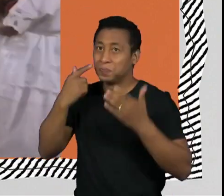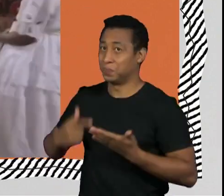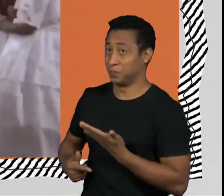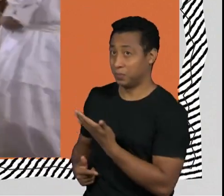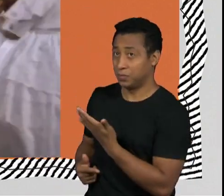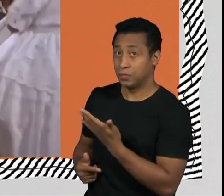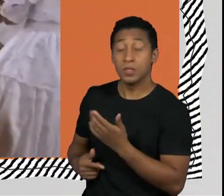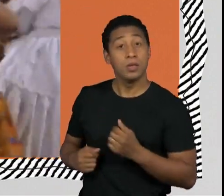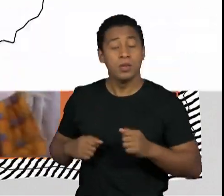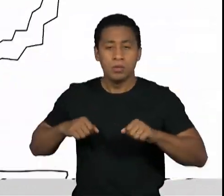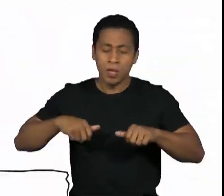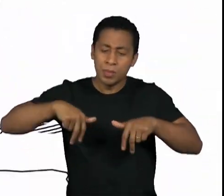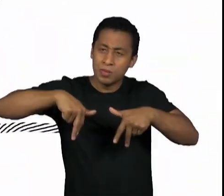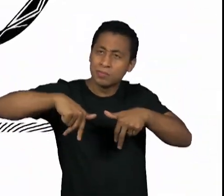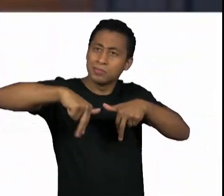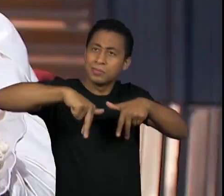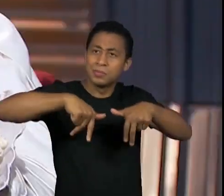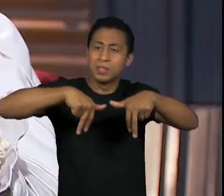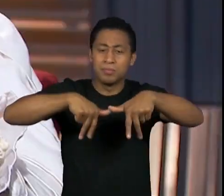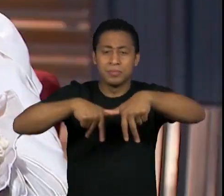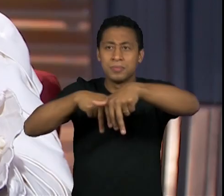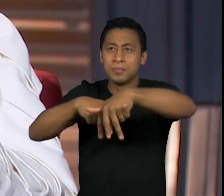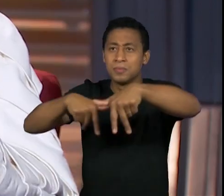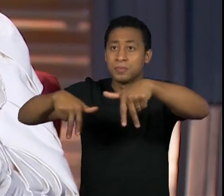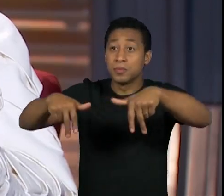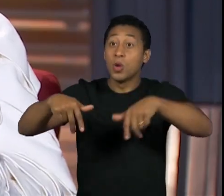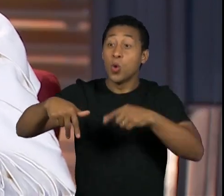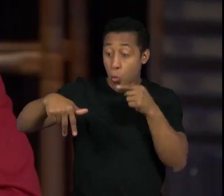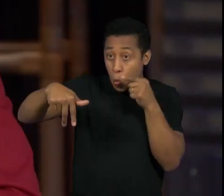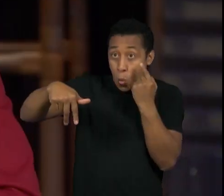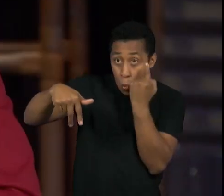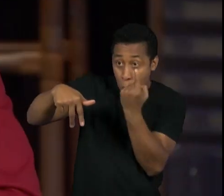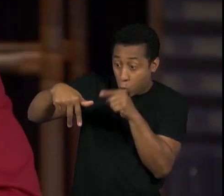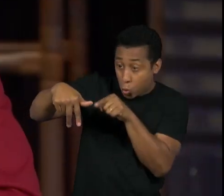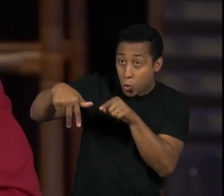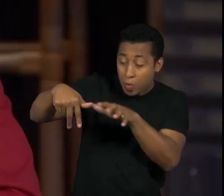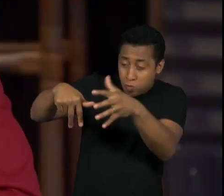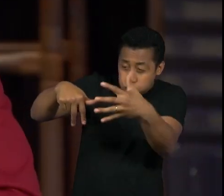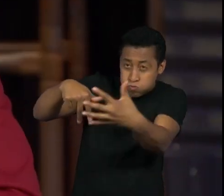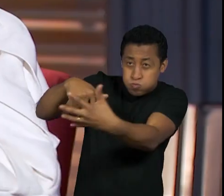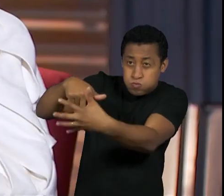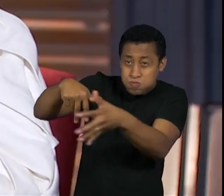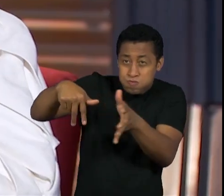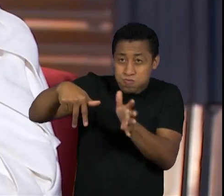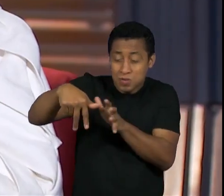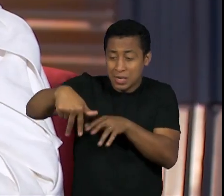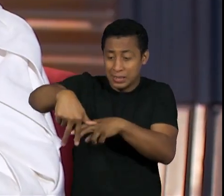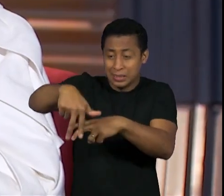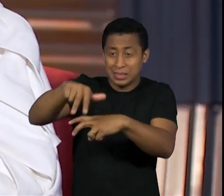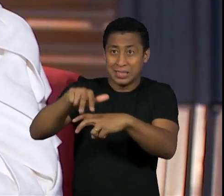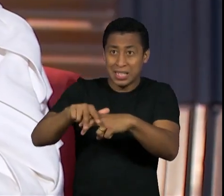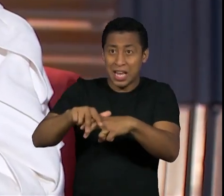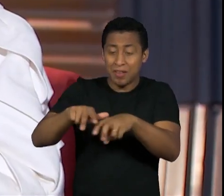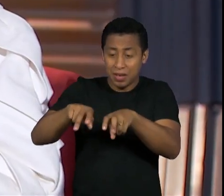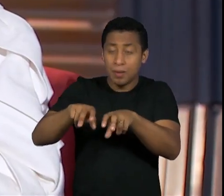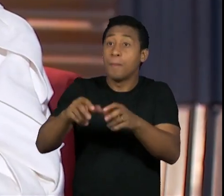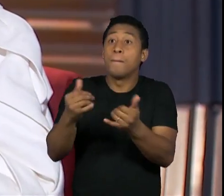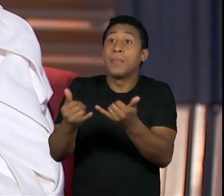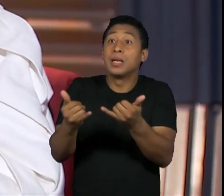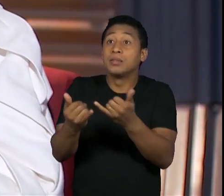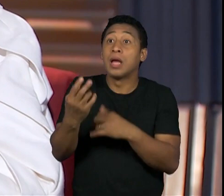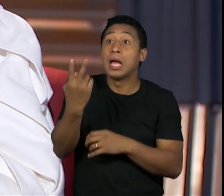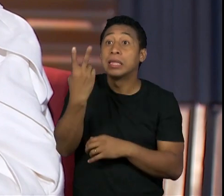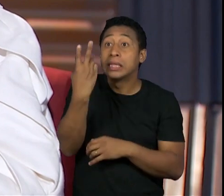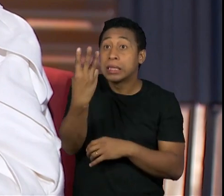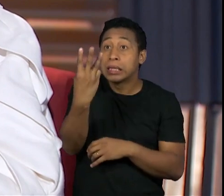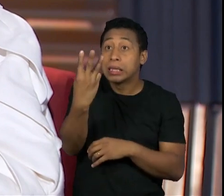que ocupavam cada uma 3 lugares naqueles bancos da igreja, sabe? E ali eu entendi algo muito